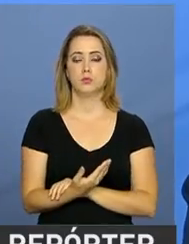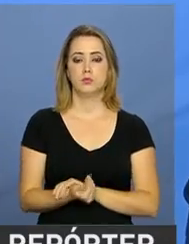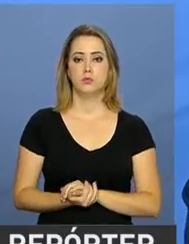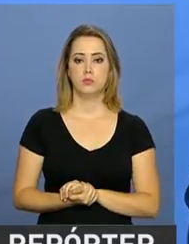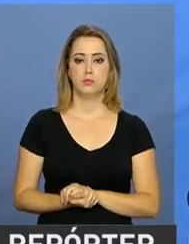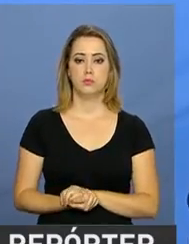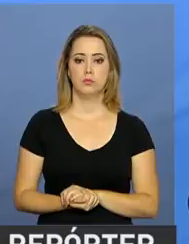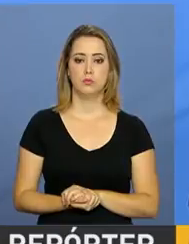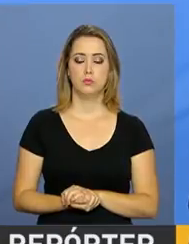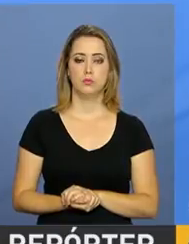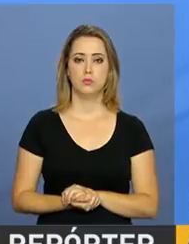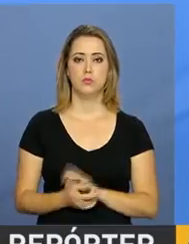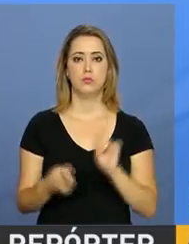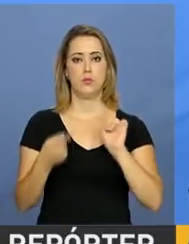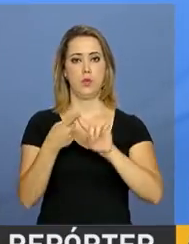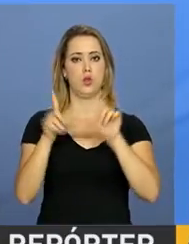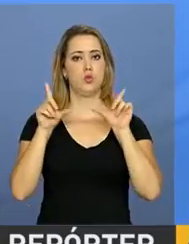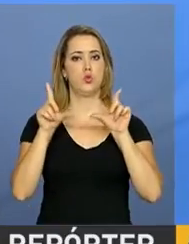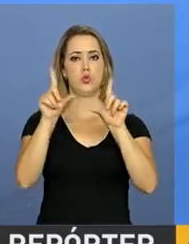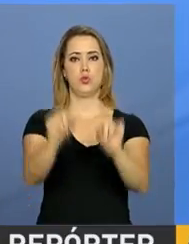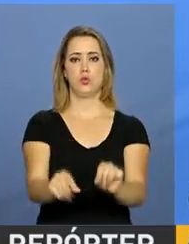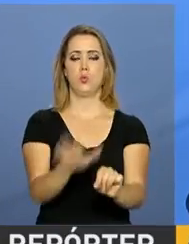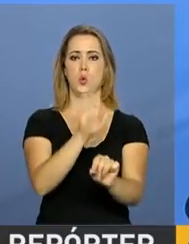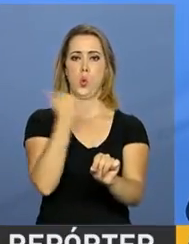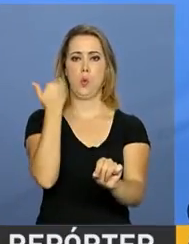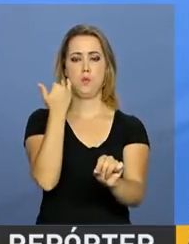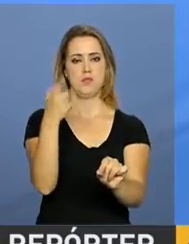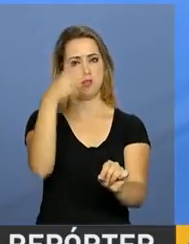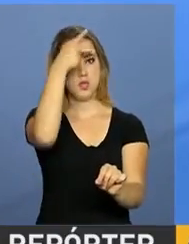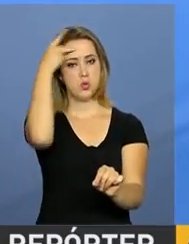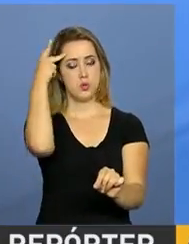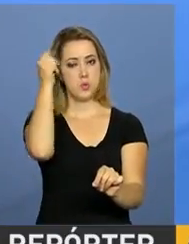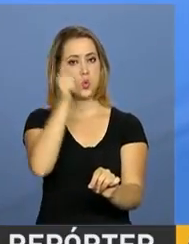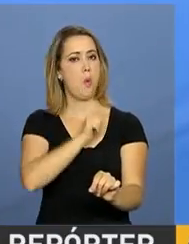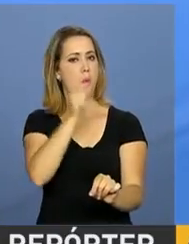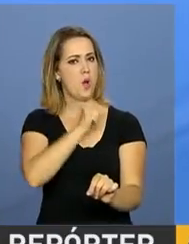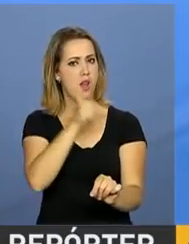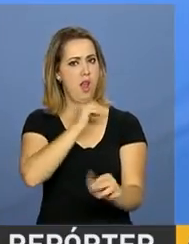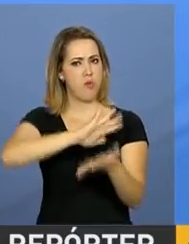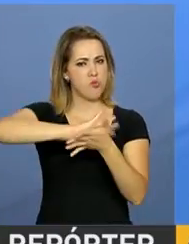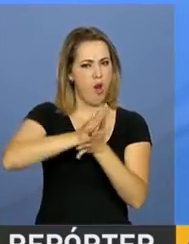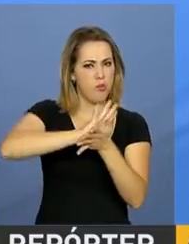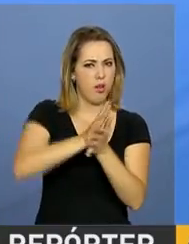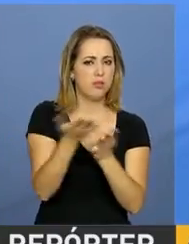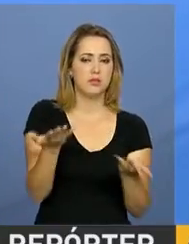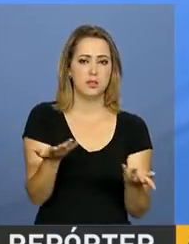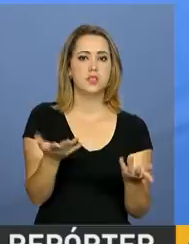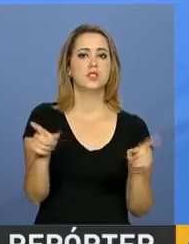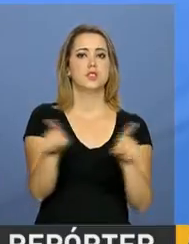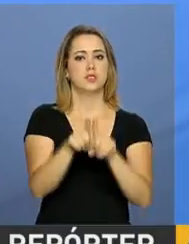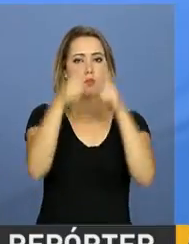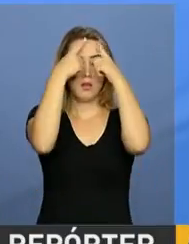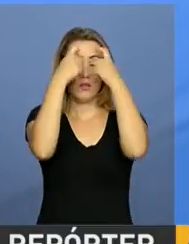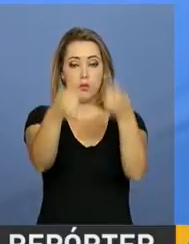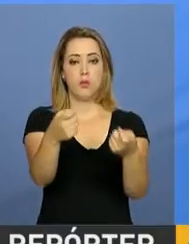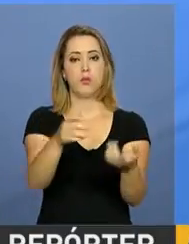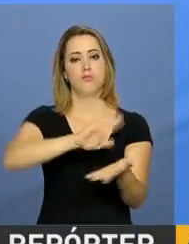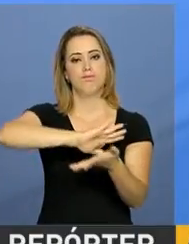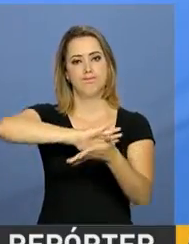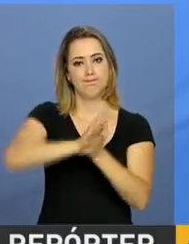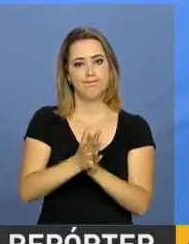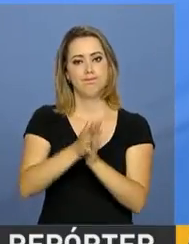primeiro a redução de homicídios dolosos de feminicídios e violência contra a mulher o